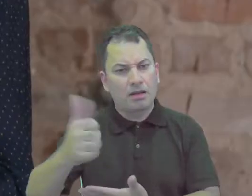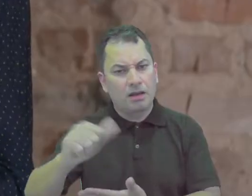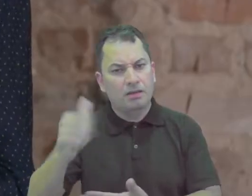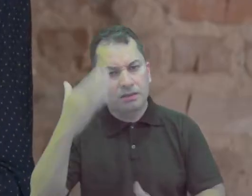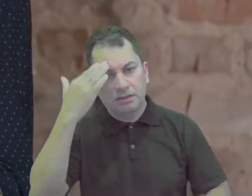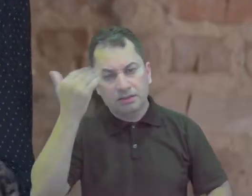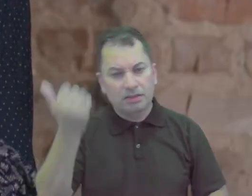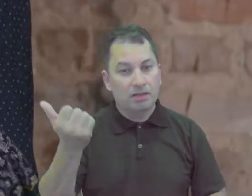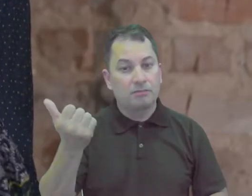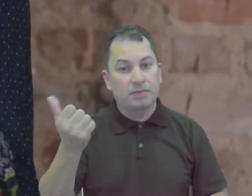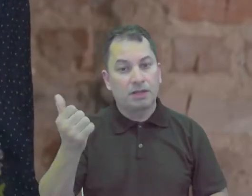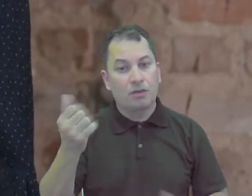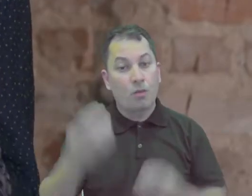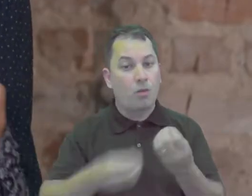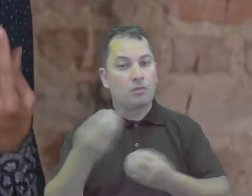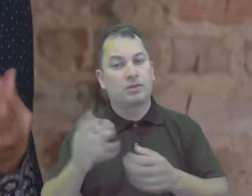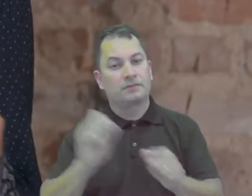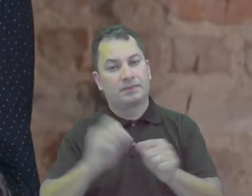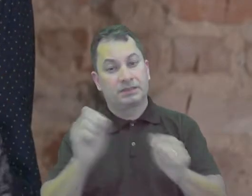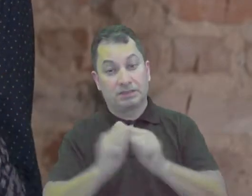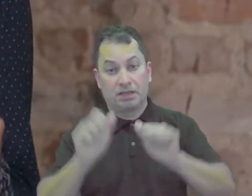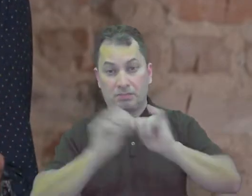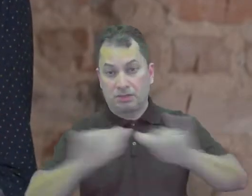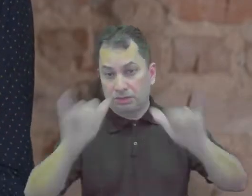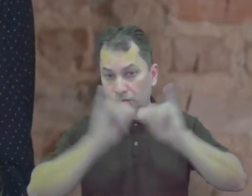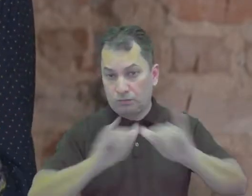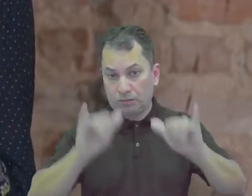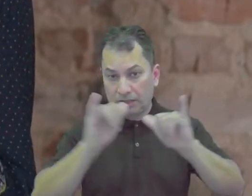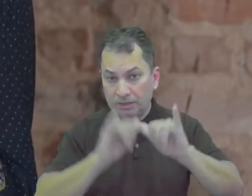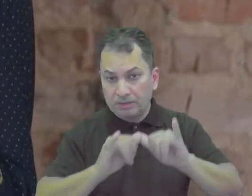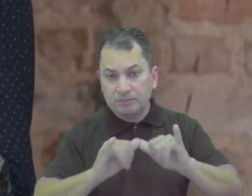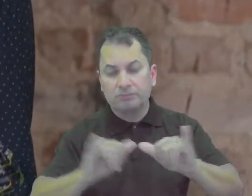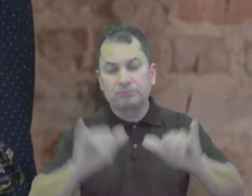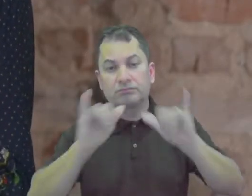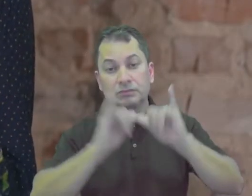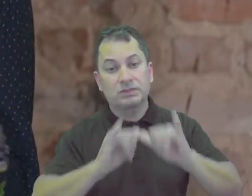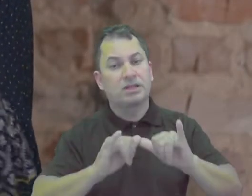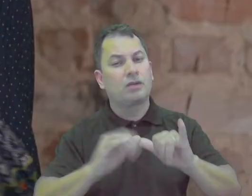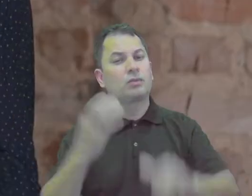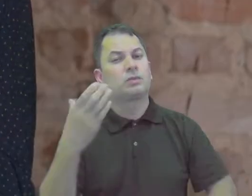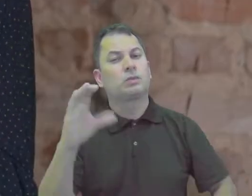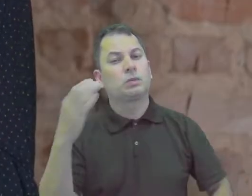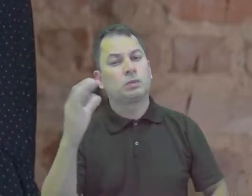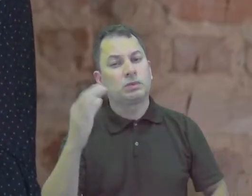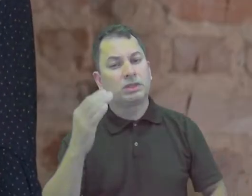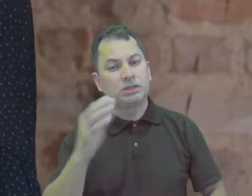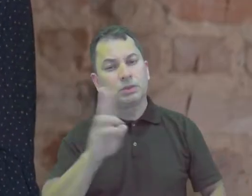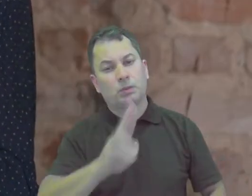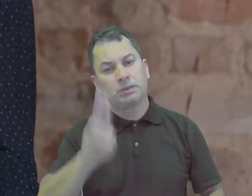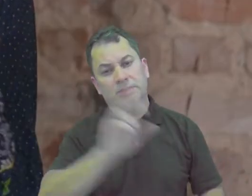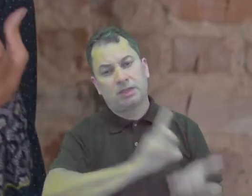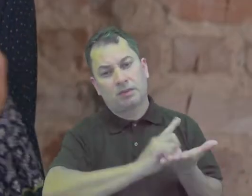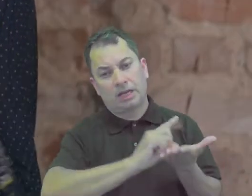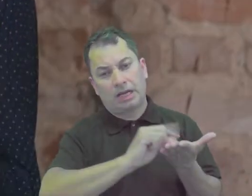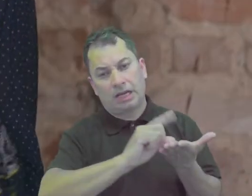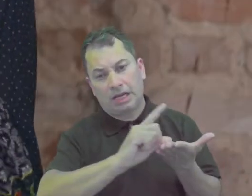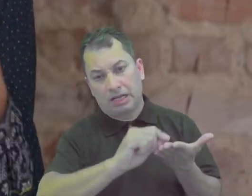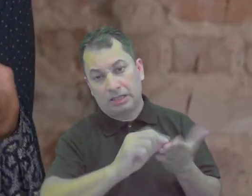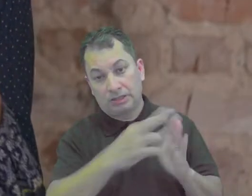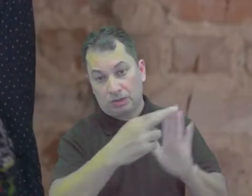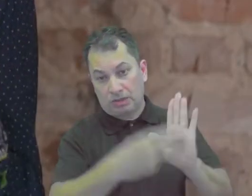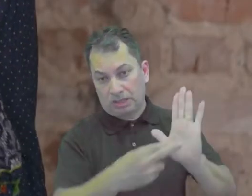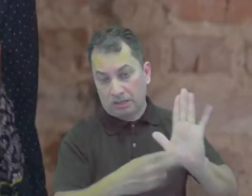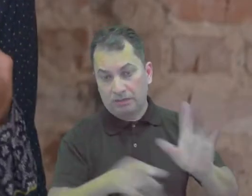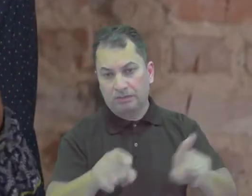a divulgação científica através de artigos, livros, relatórios, né, e aí conseguir fazer a comunicação a partir de